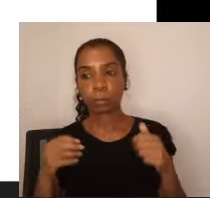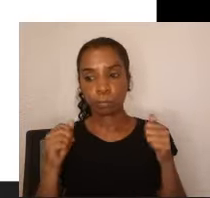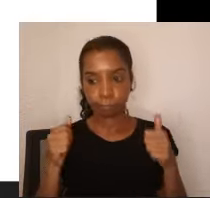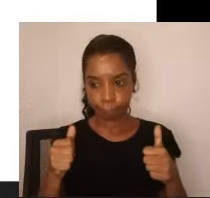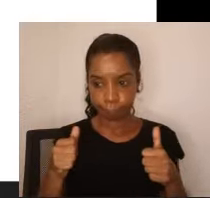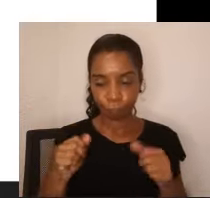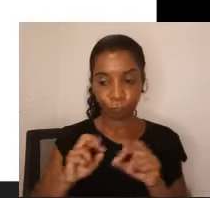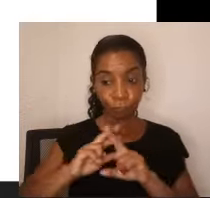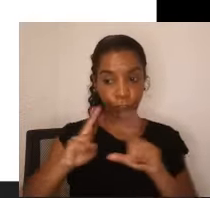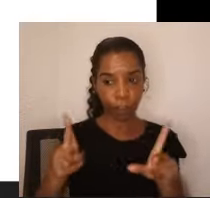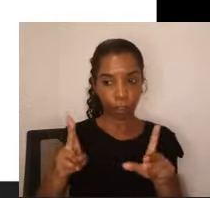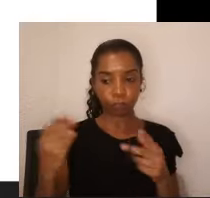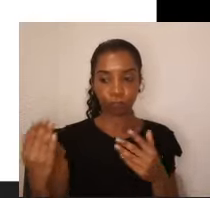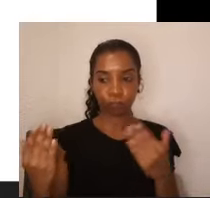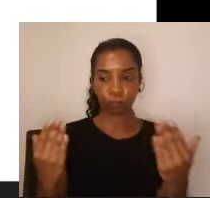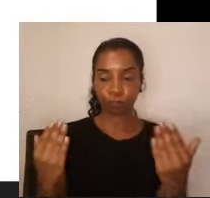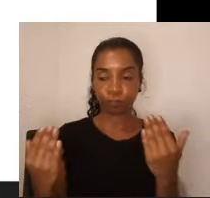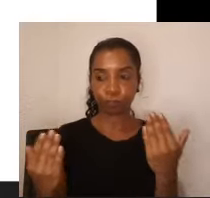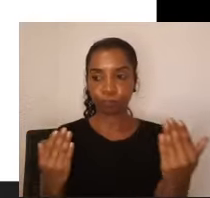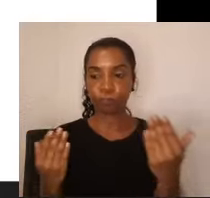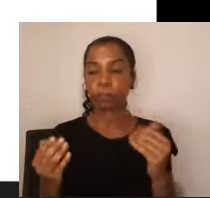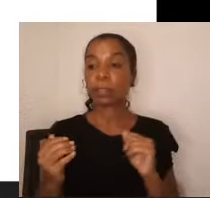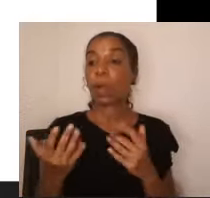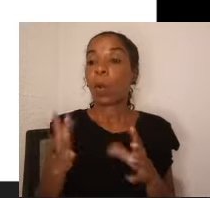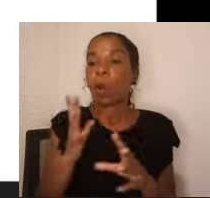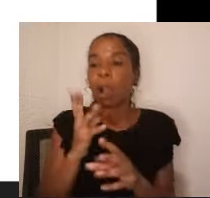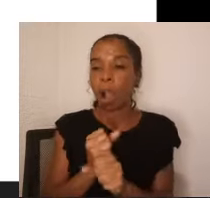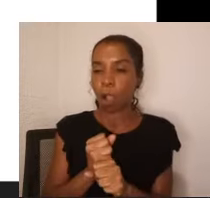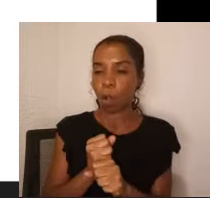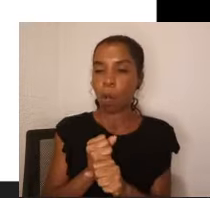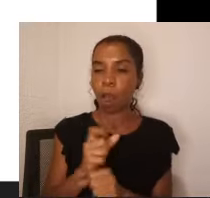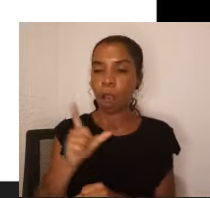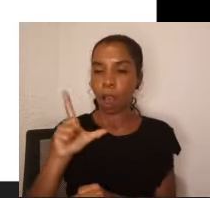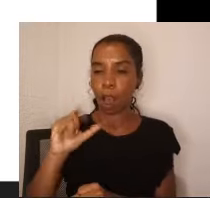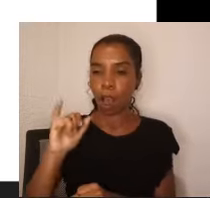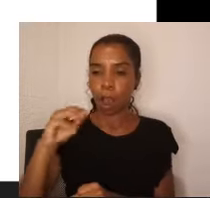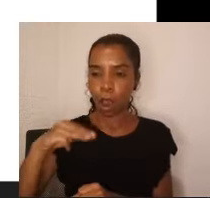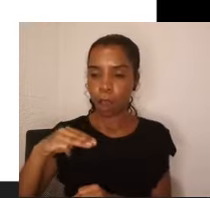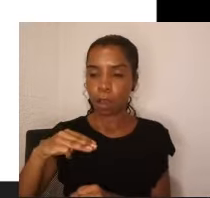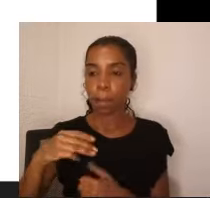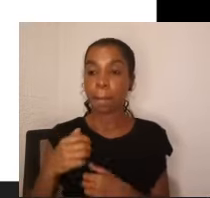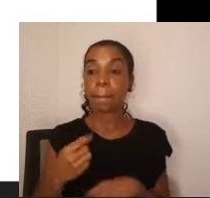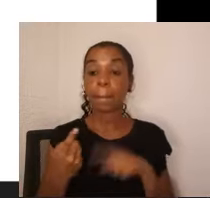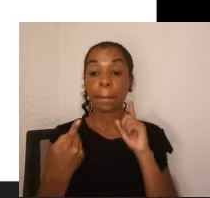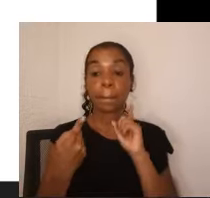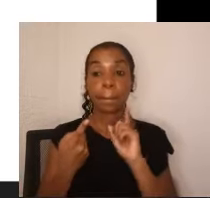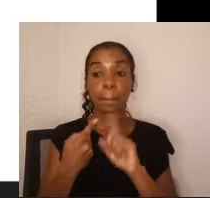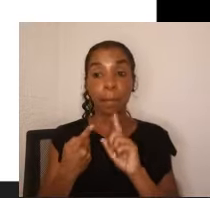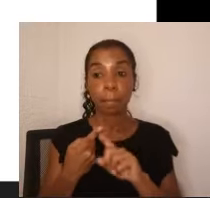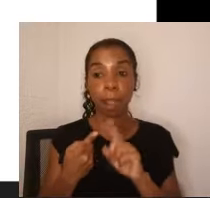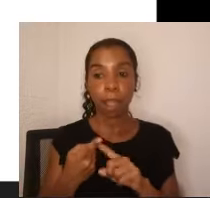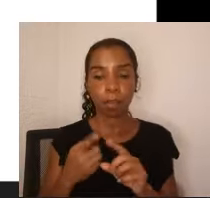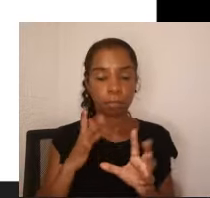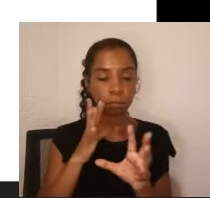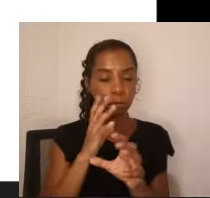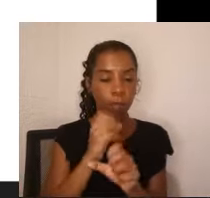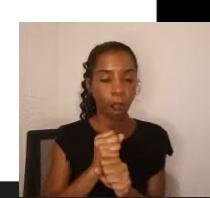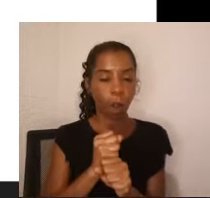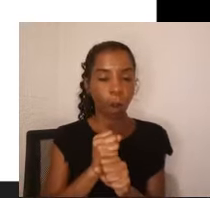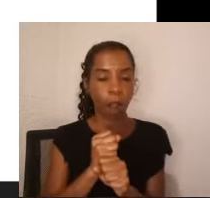Então, para calcular esse limite aqui, nós primeiro vamos calcular os limites laterais. Então, eu vou calcular